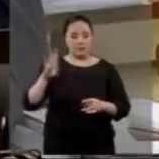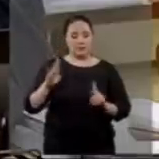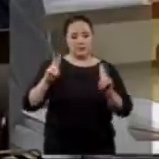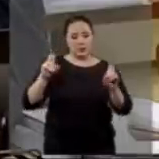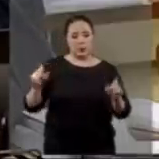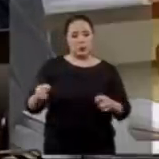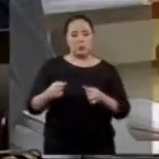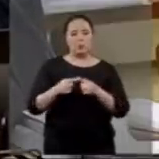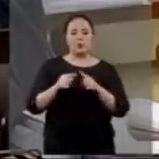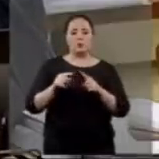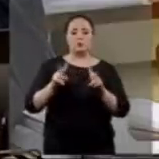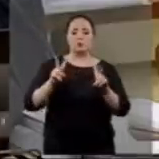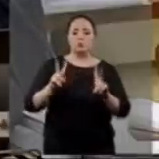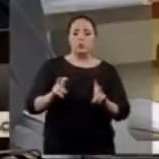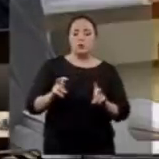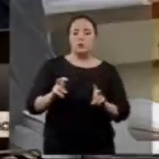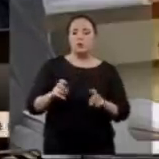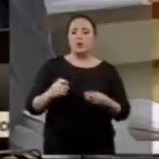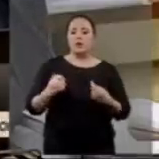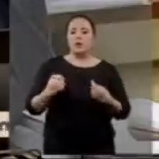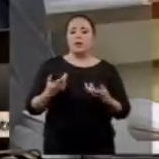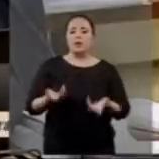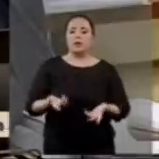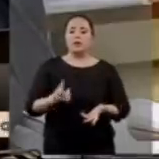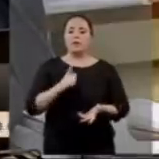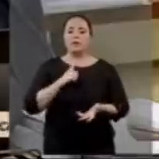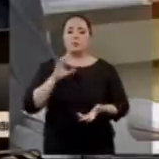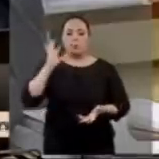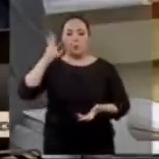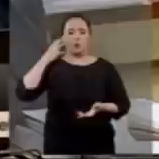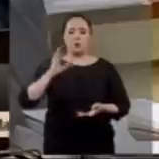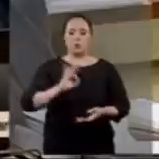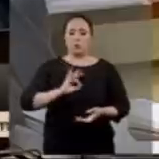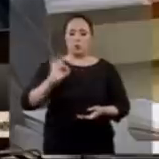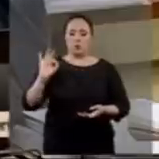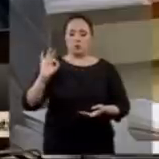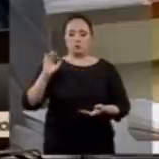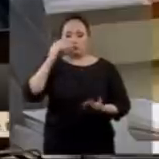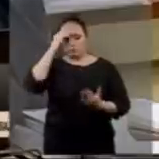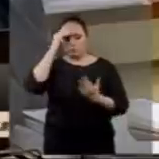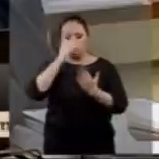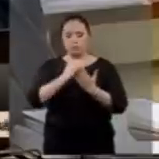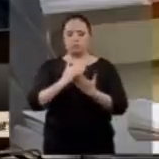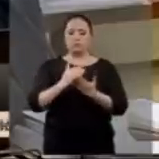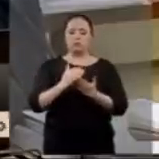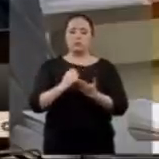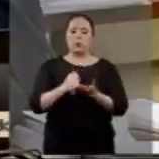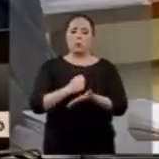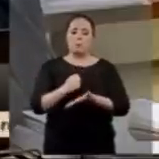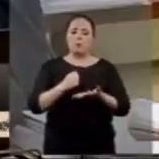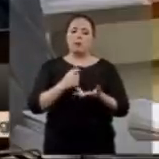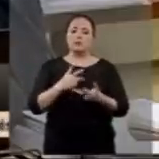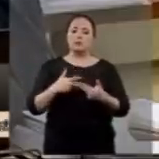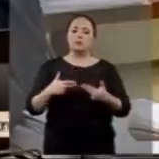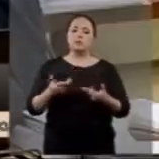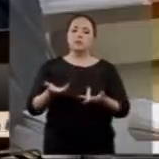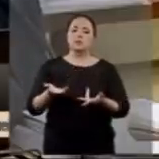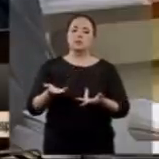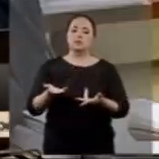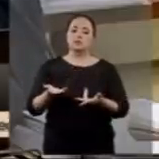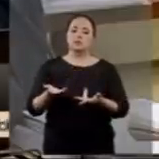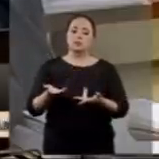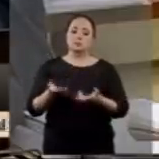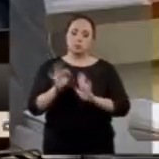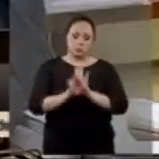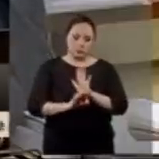como essa exige que se obtenha uma solução ótima à luz dos princípios em